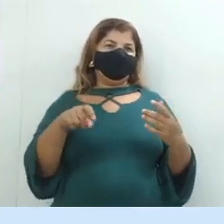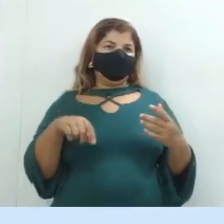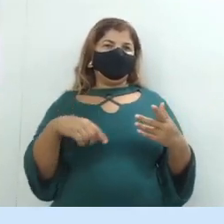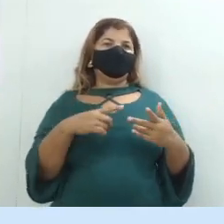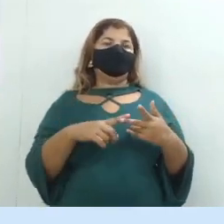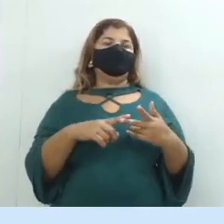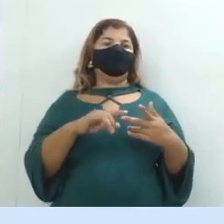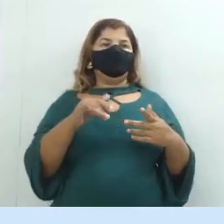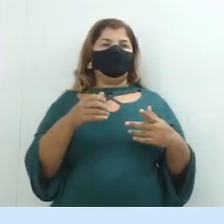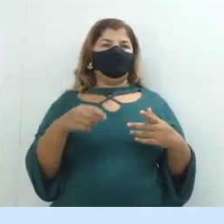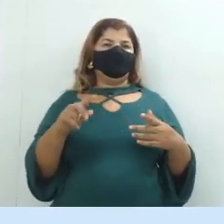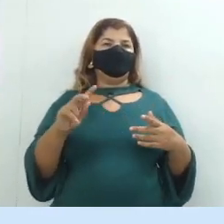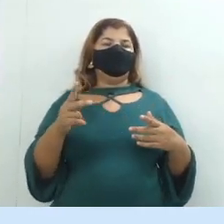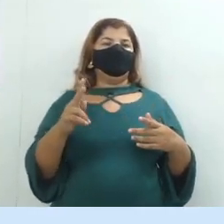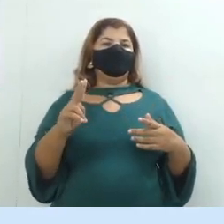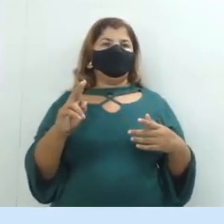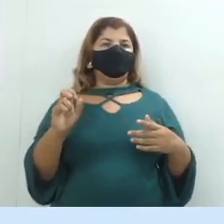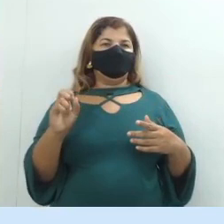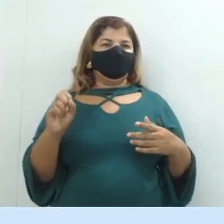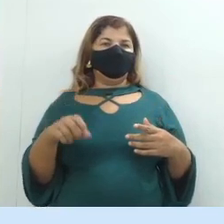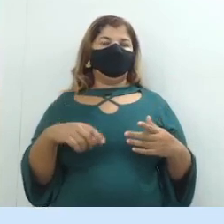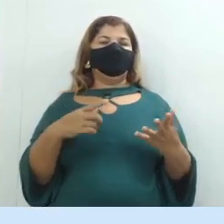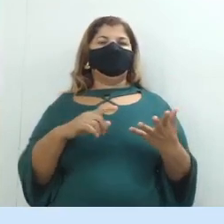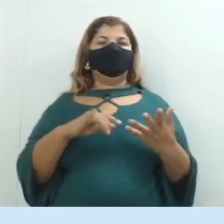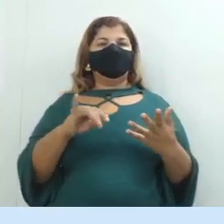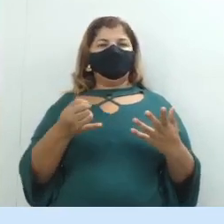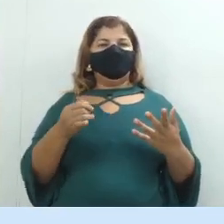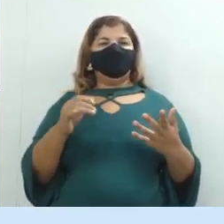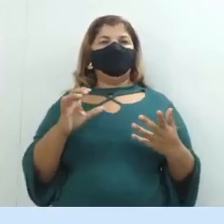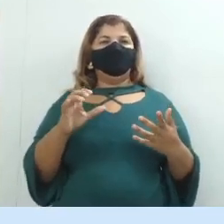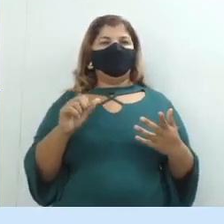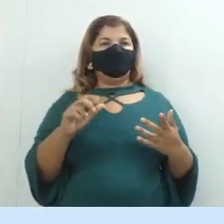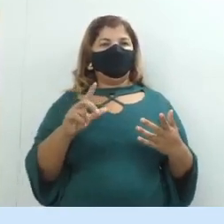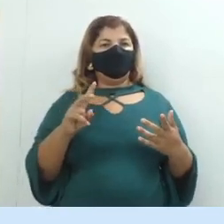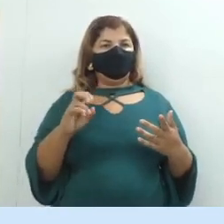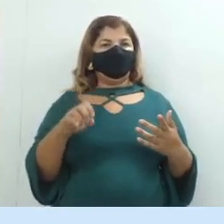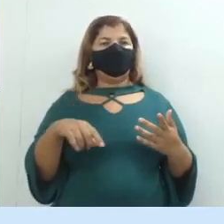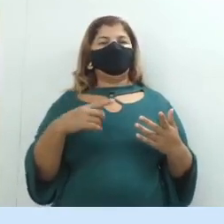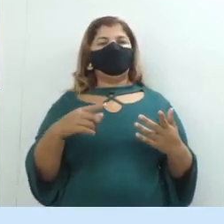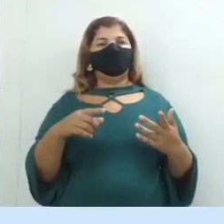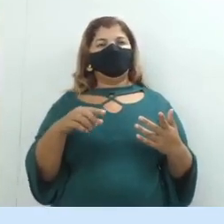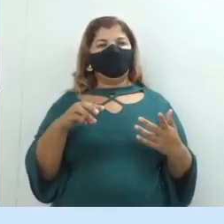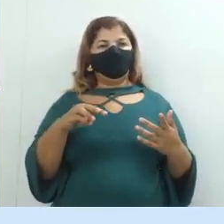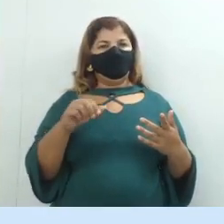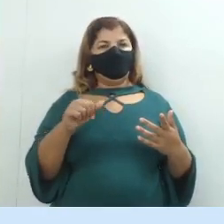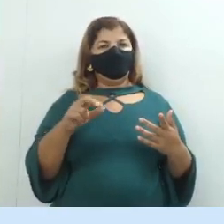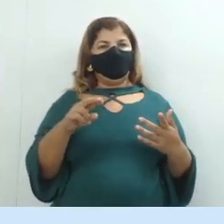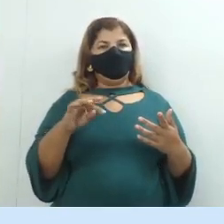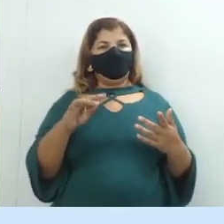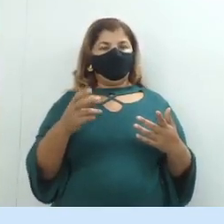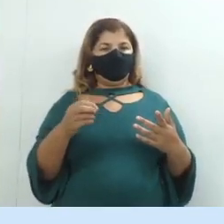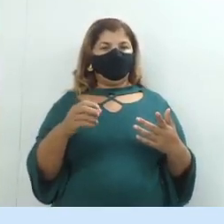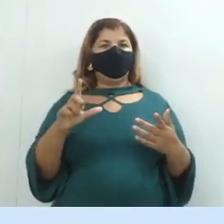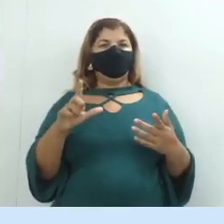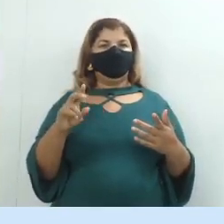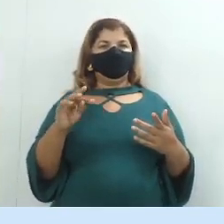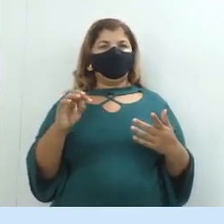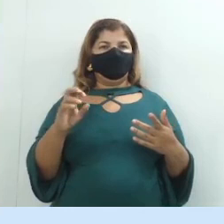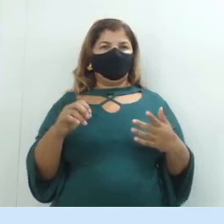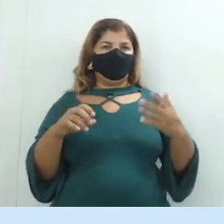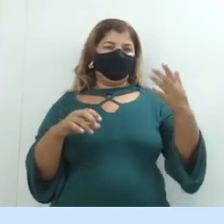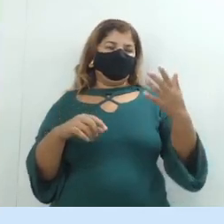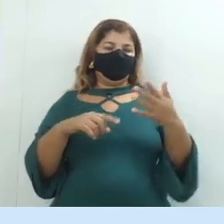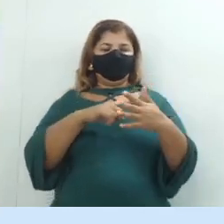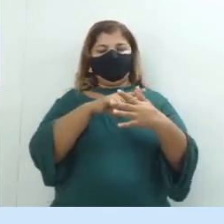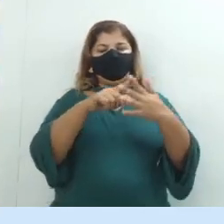Hus também antes de Lutero, João Calvino, esse lá de Genebra, e Lutero aqui na Alemanha.